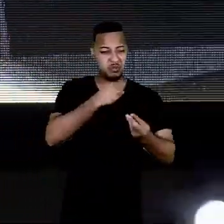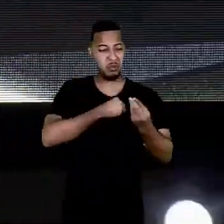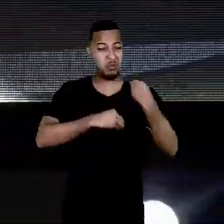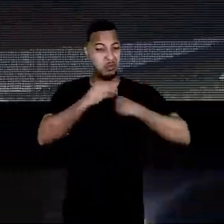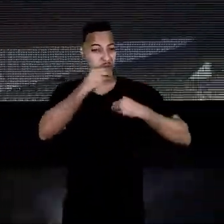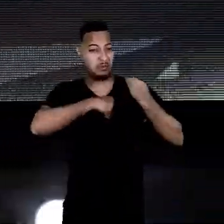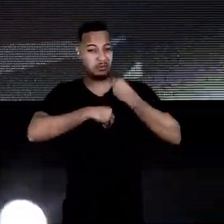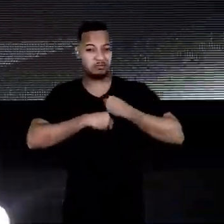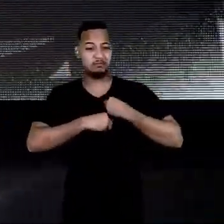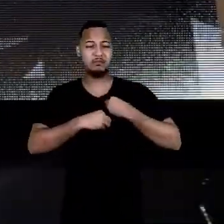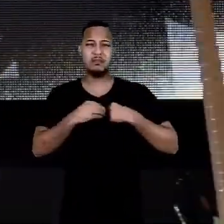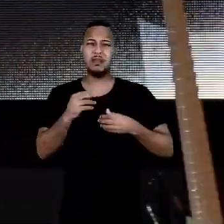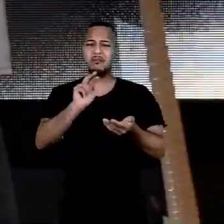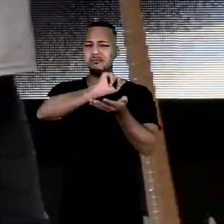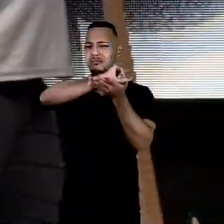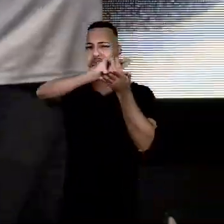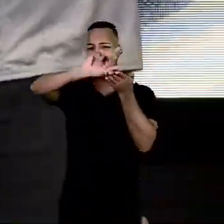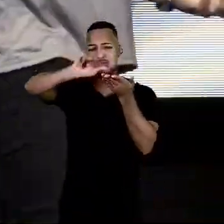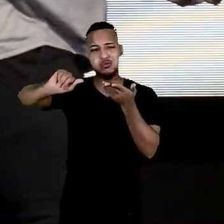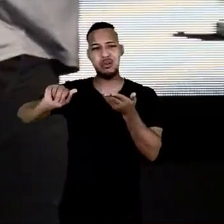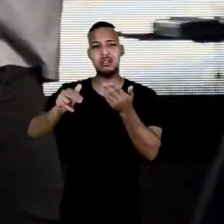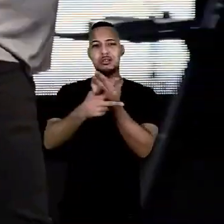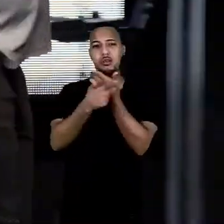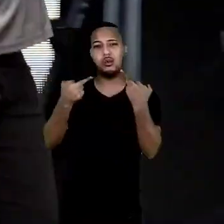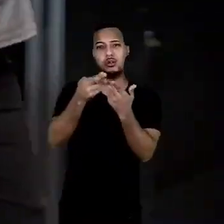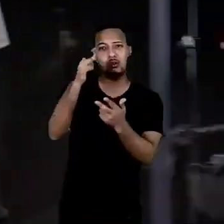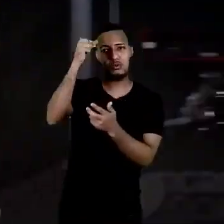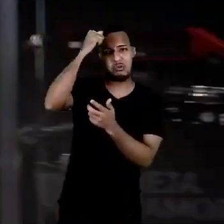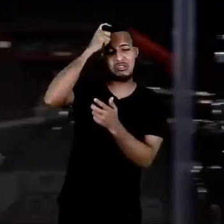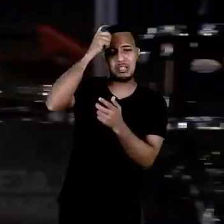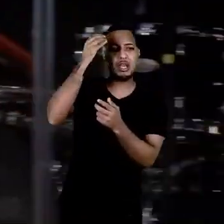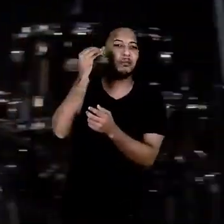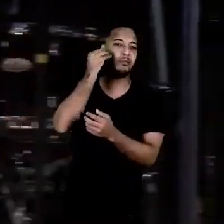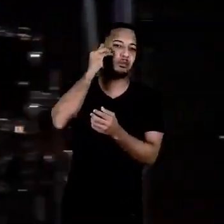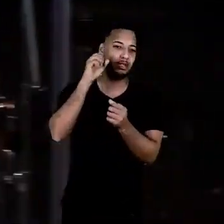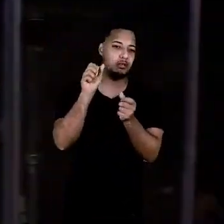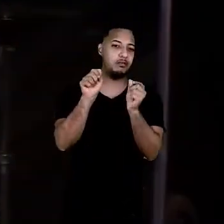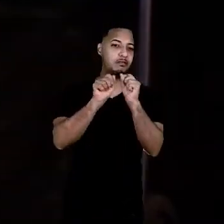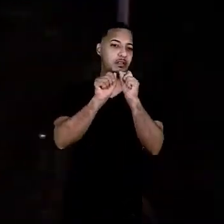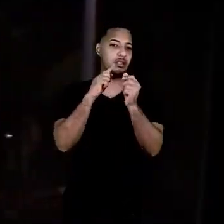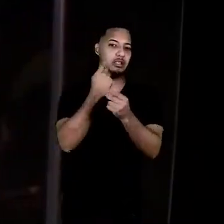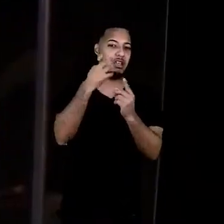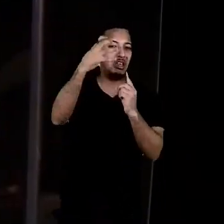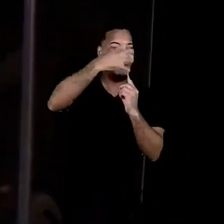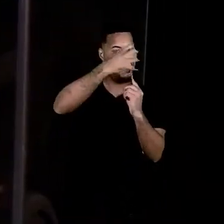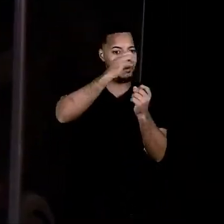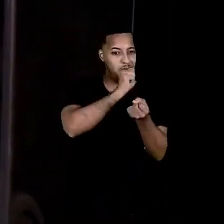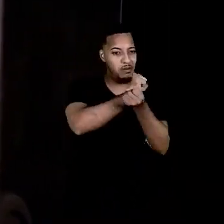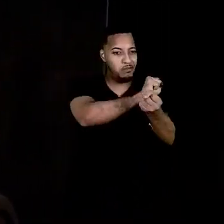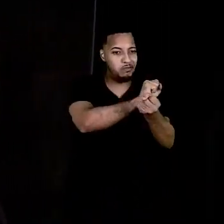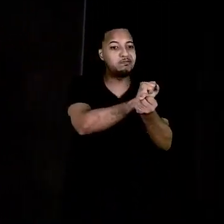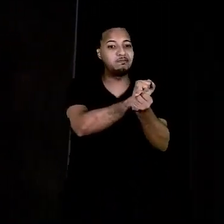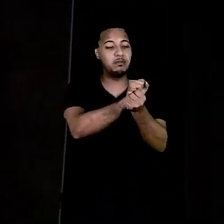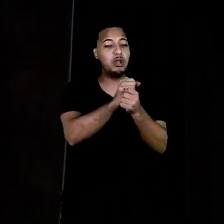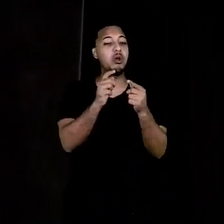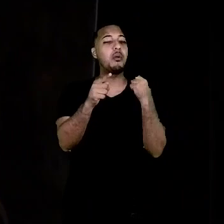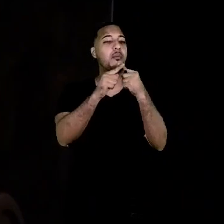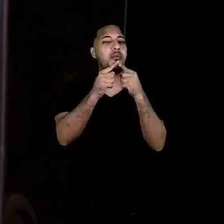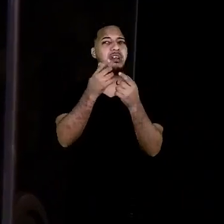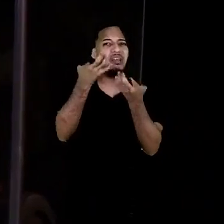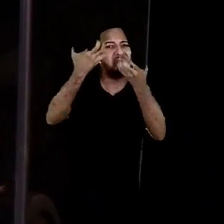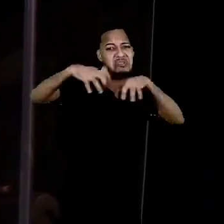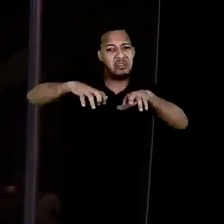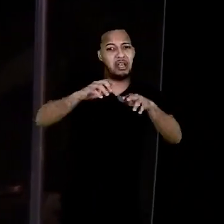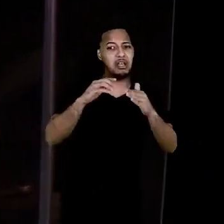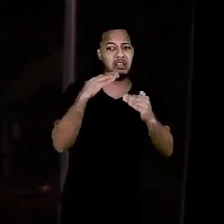coisas o diabo tenta nos prender. Vícios. Por quê? Porque ele não quer que a gente avance, ele não quer que a